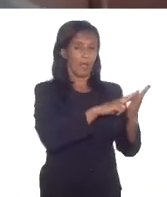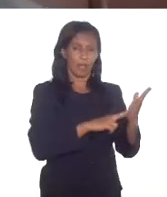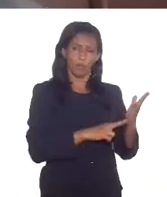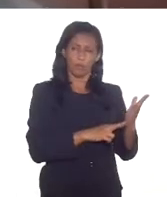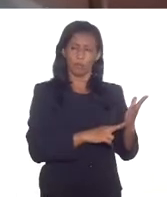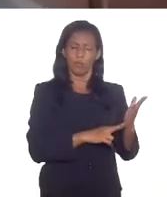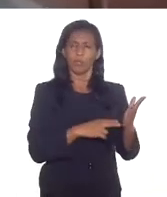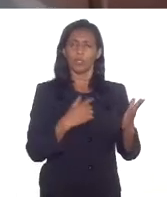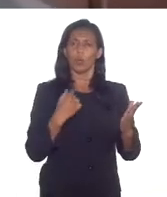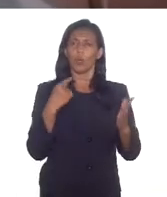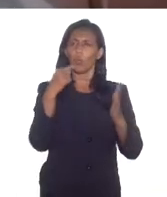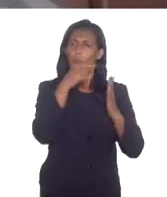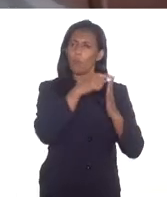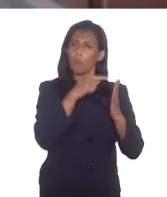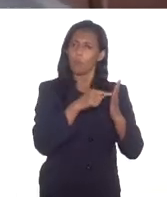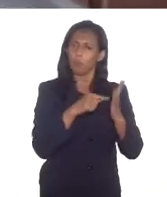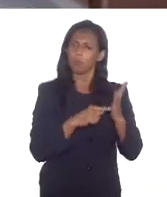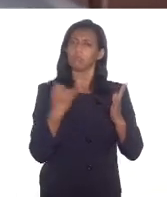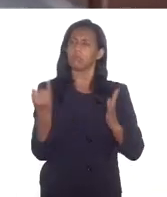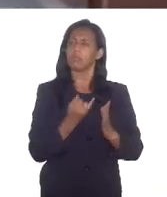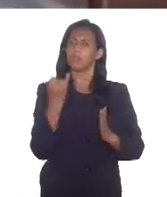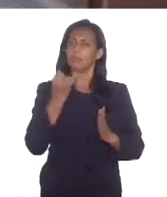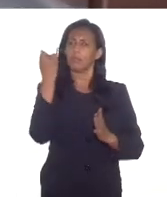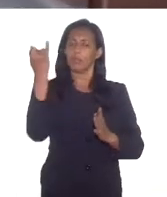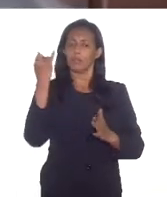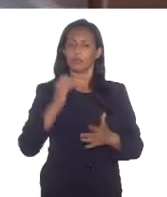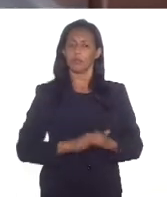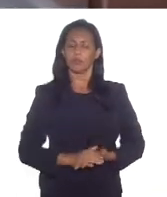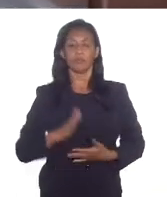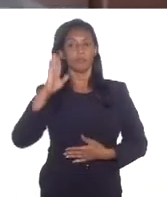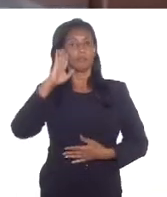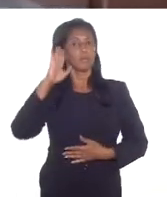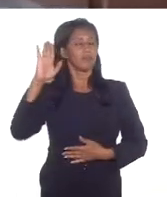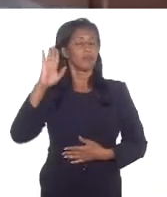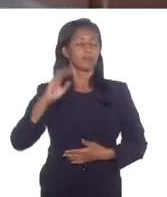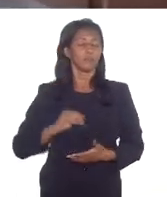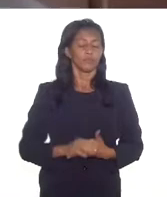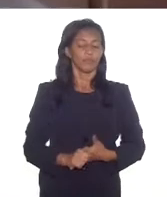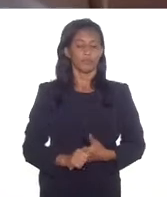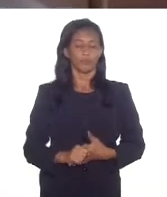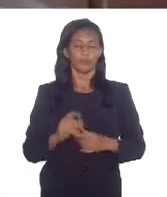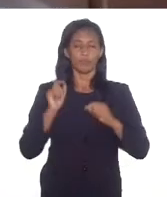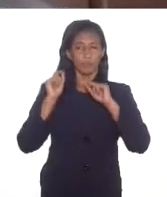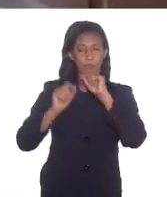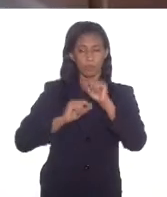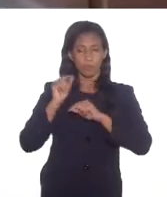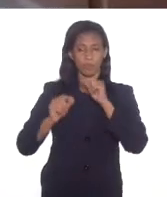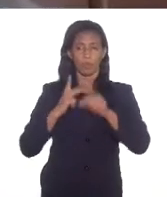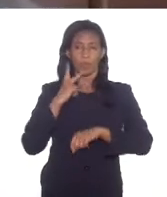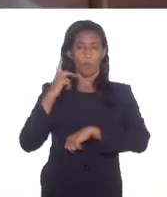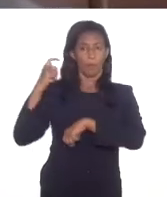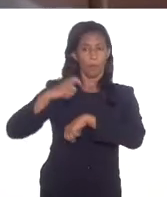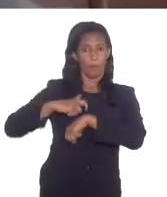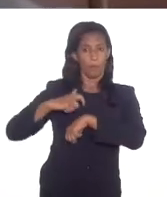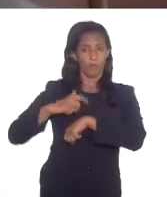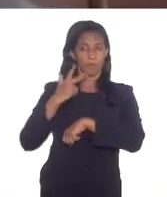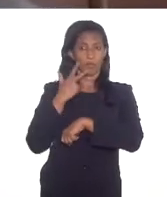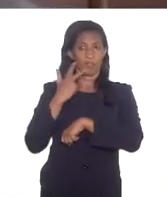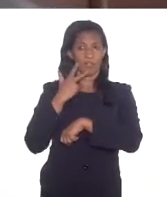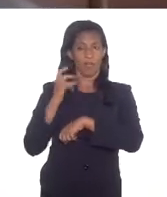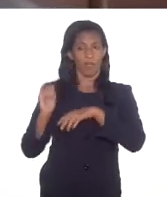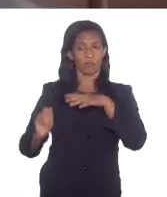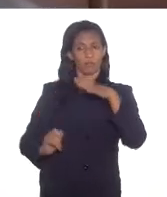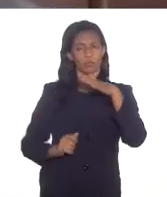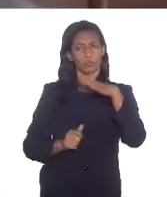importantes levantados ontem, principalmente no que se refere ao momento em que o próprio Instituto de Terras, né,